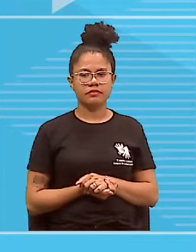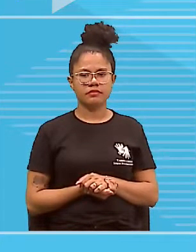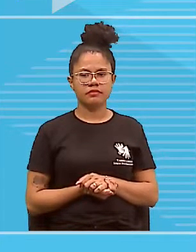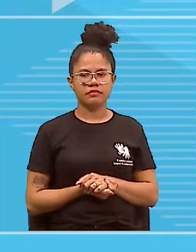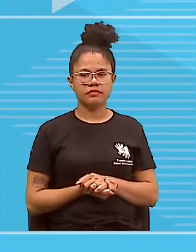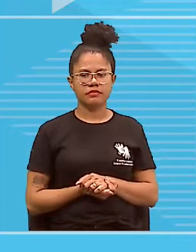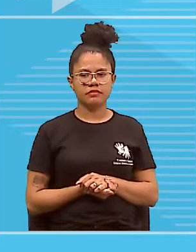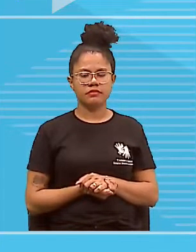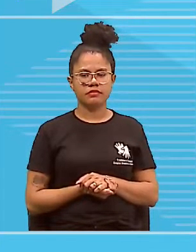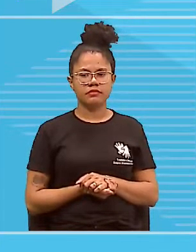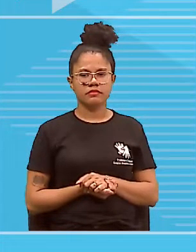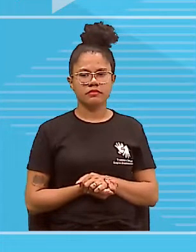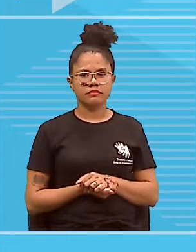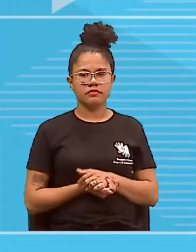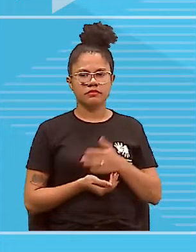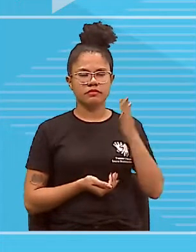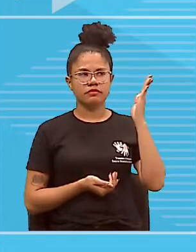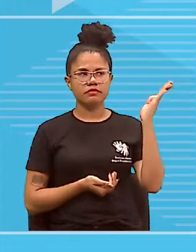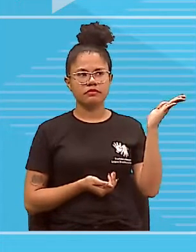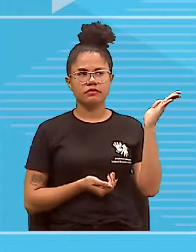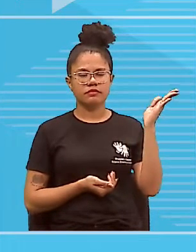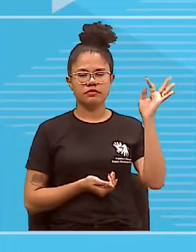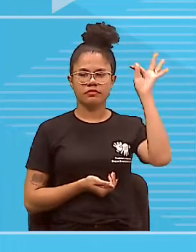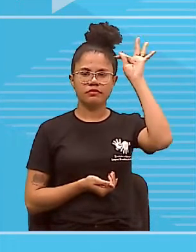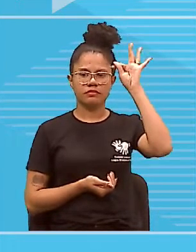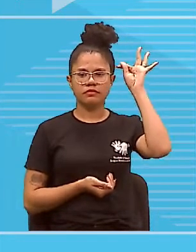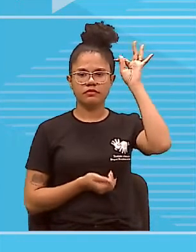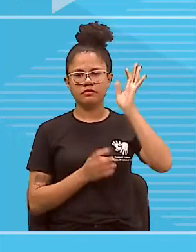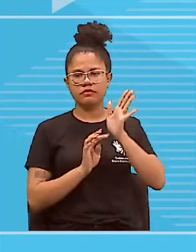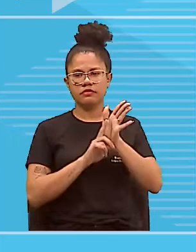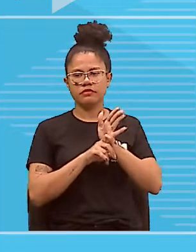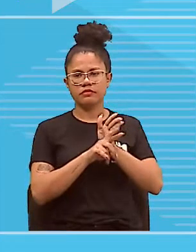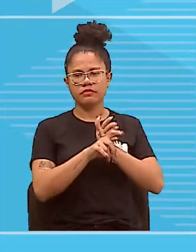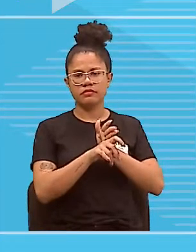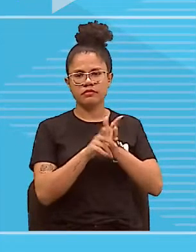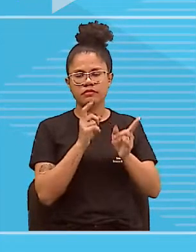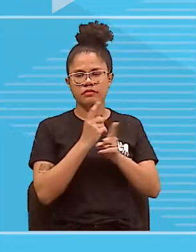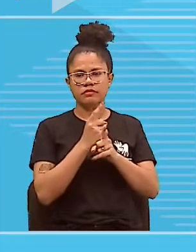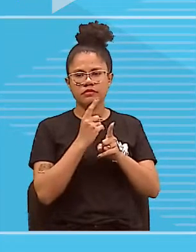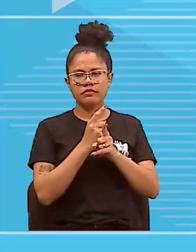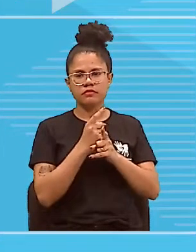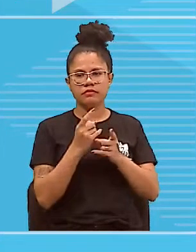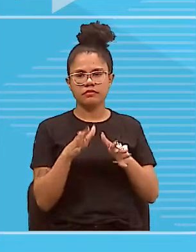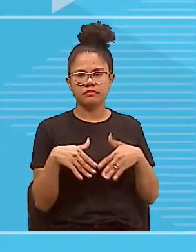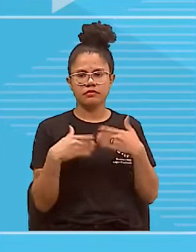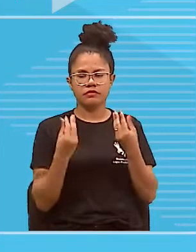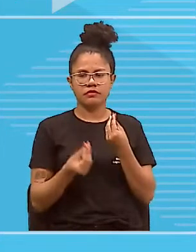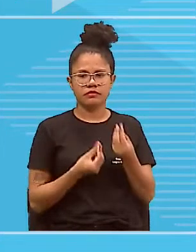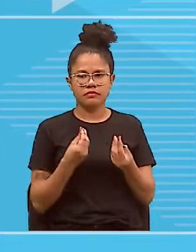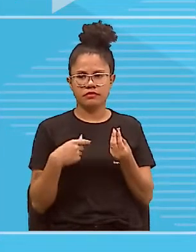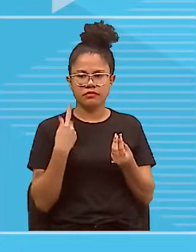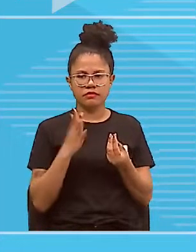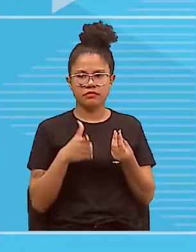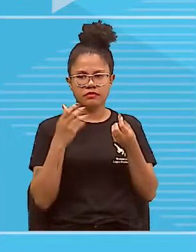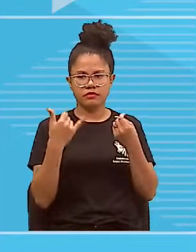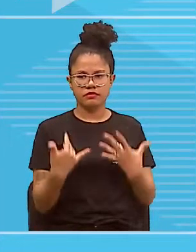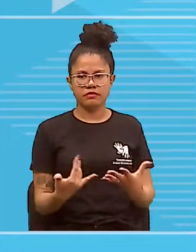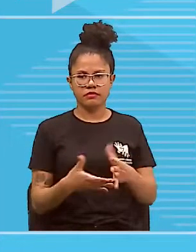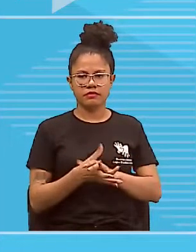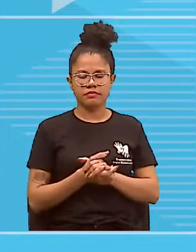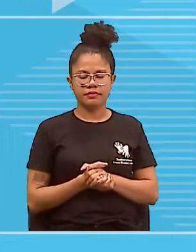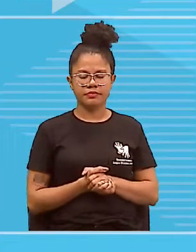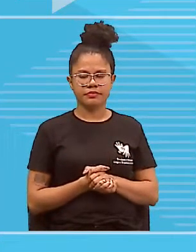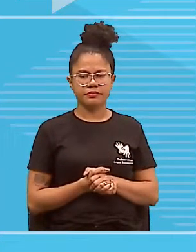ondulatória ela foi descoberta através de um fenômeno que a gente vai já explicar na nossa aula